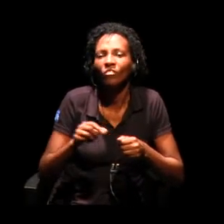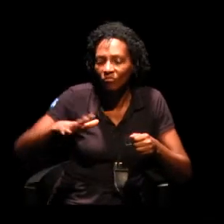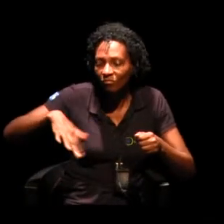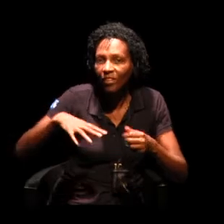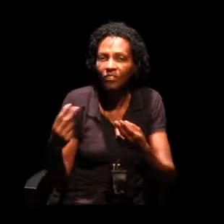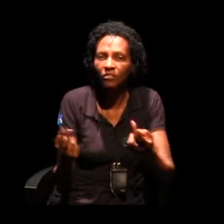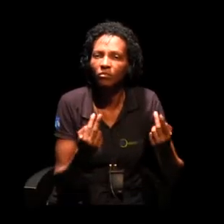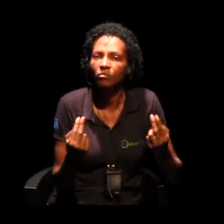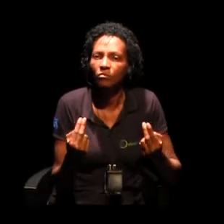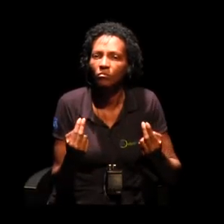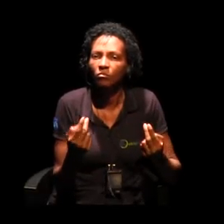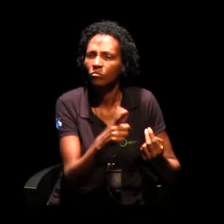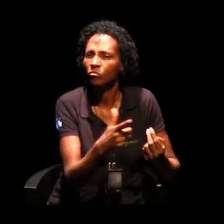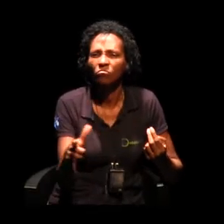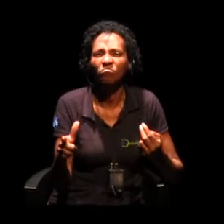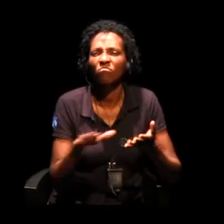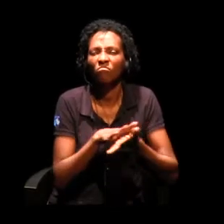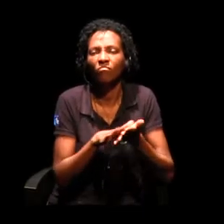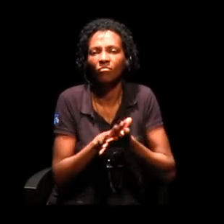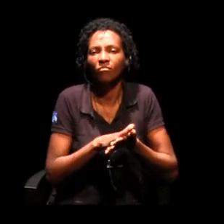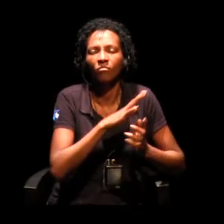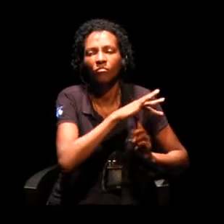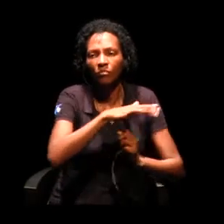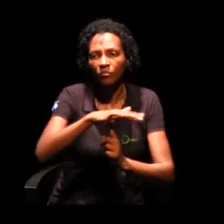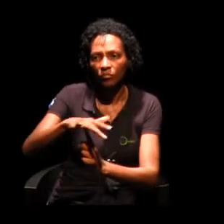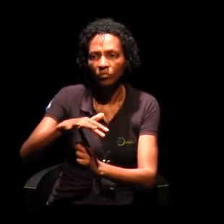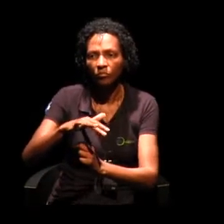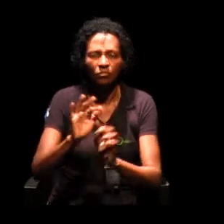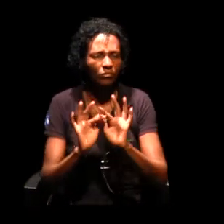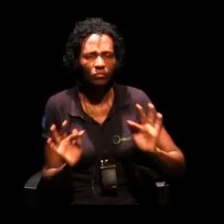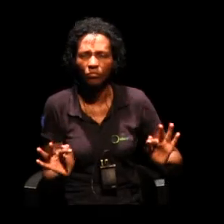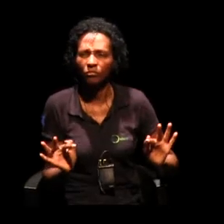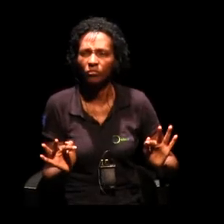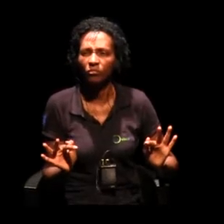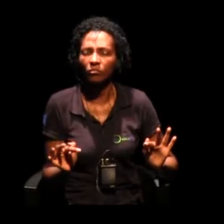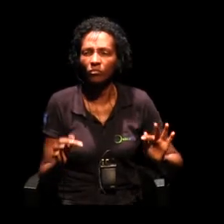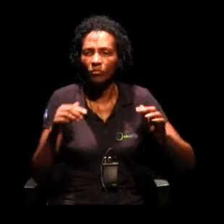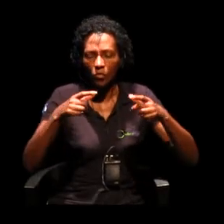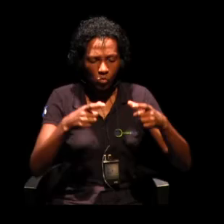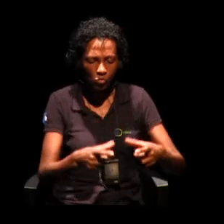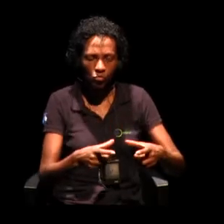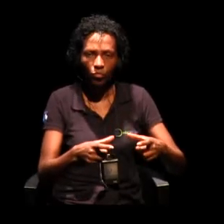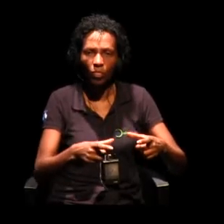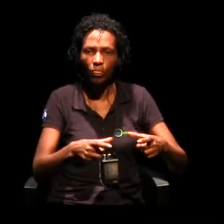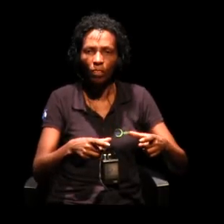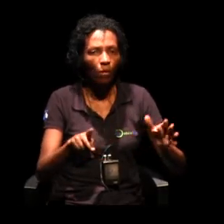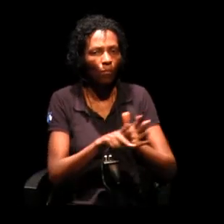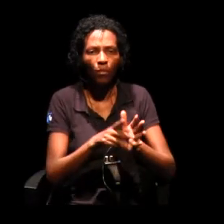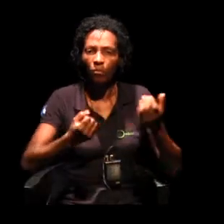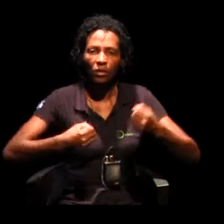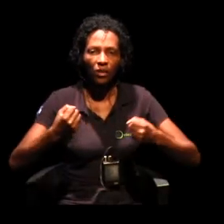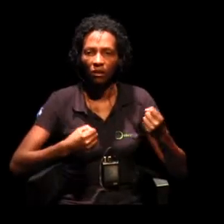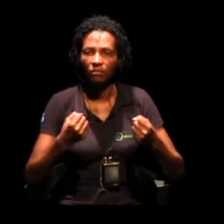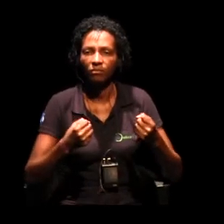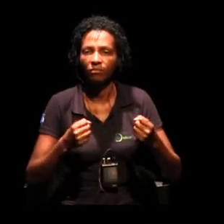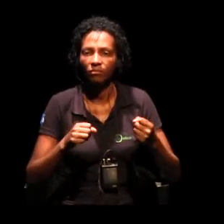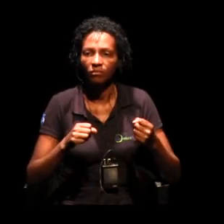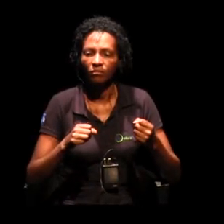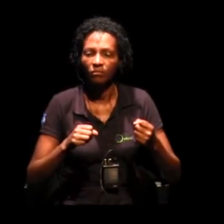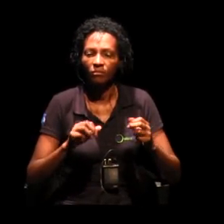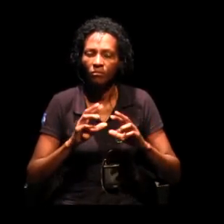o que foi feito para essa mesma área. Não houve nenhum tipo de parque, simplesmente um